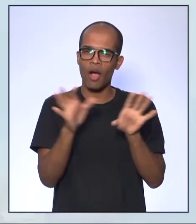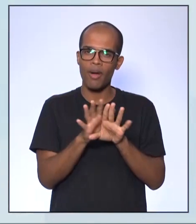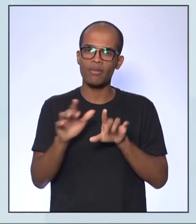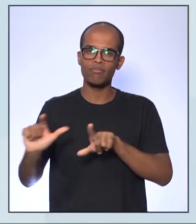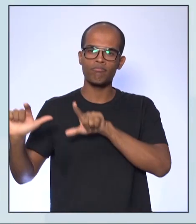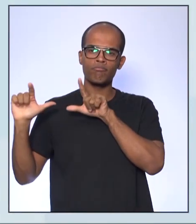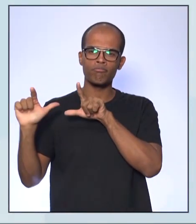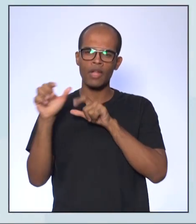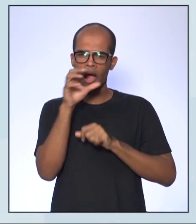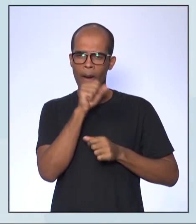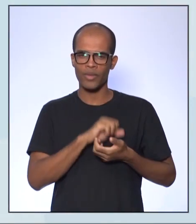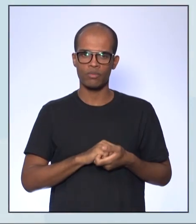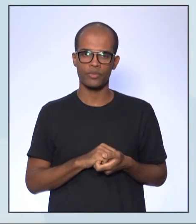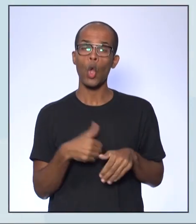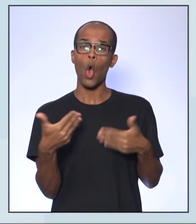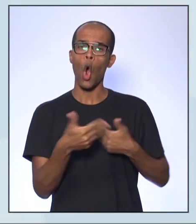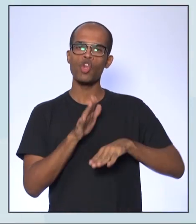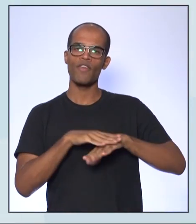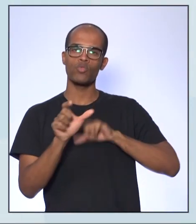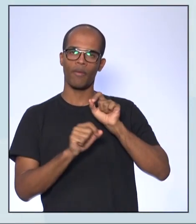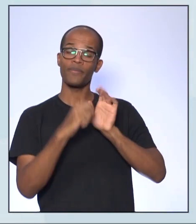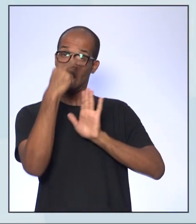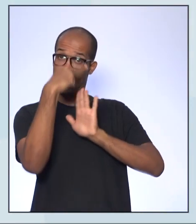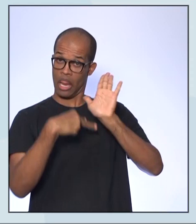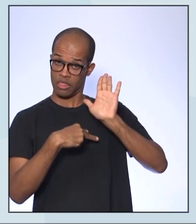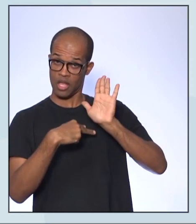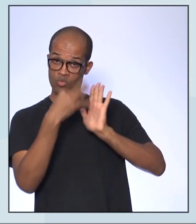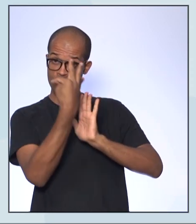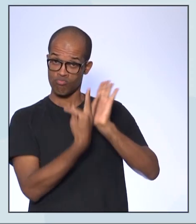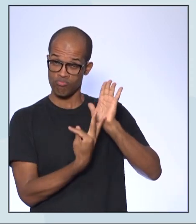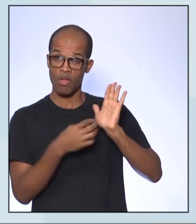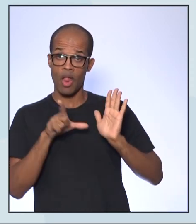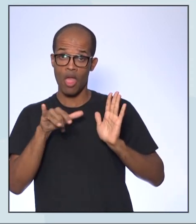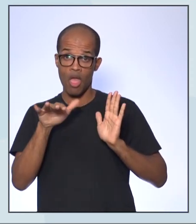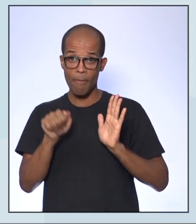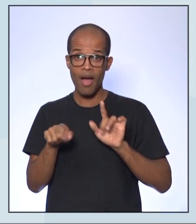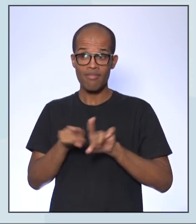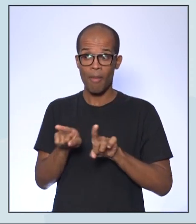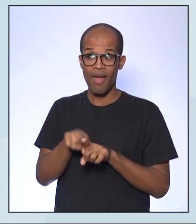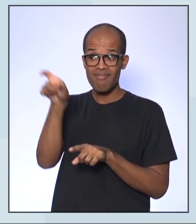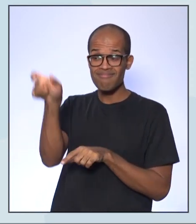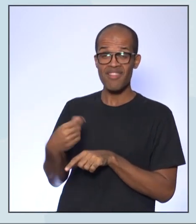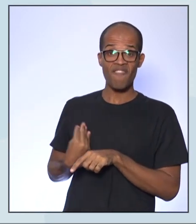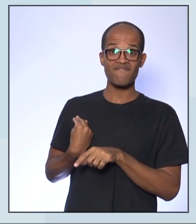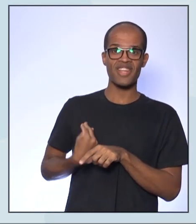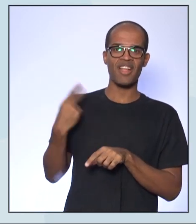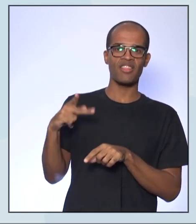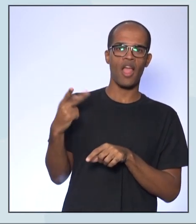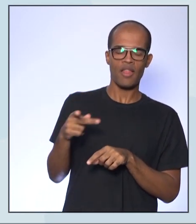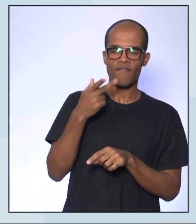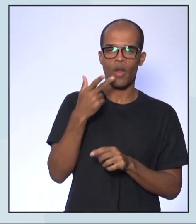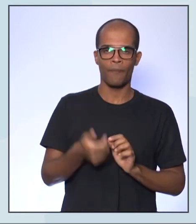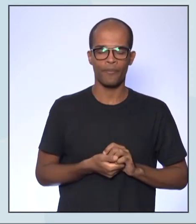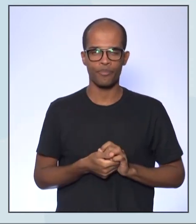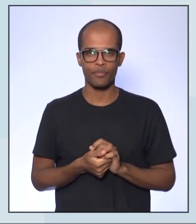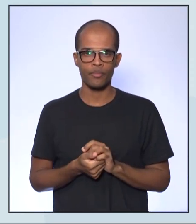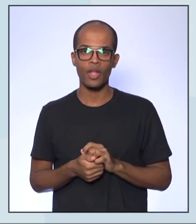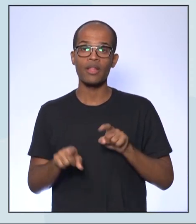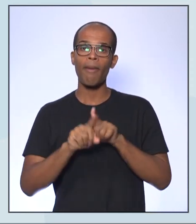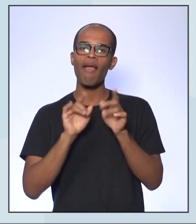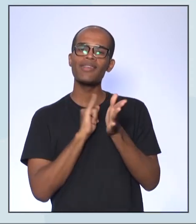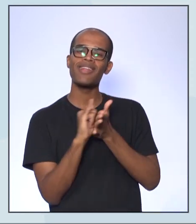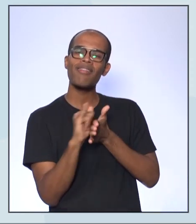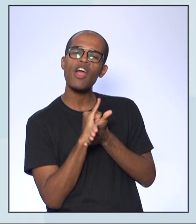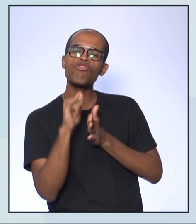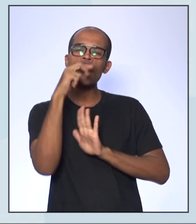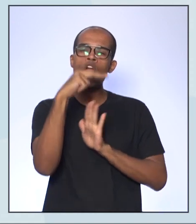rapidinho, o que nós fizemos hoje? Lemos o texto Lima Barreto e falamos sobre a biografia do autor. Utilizamos estratégias de leitura